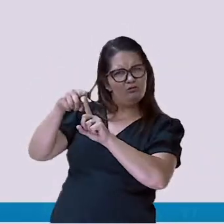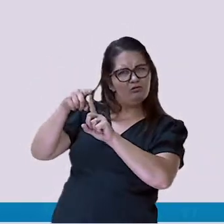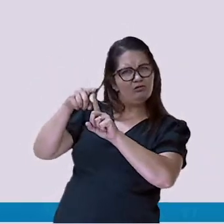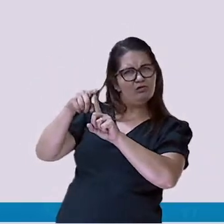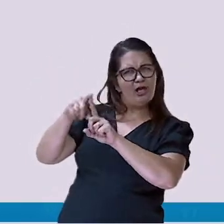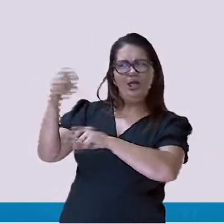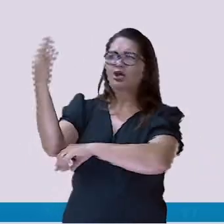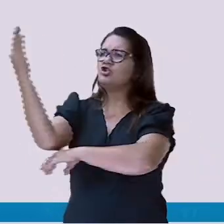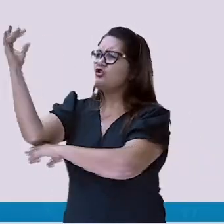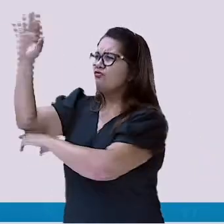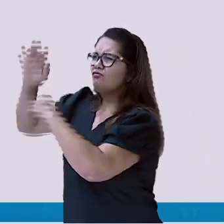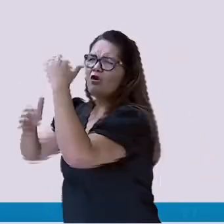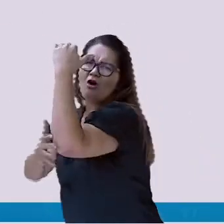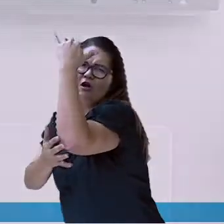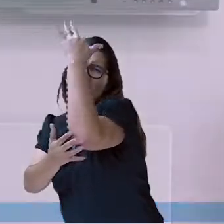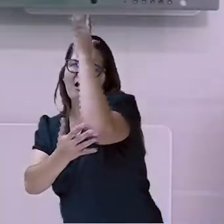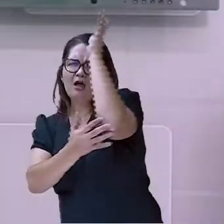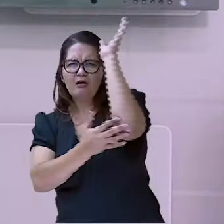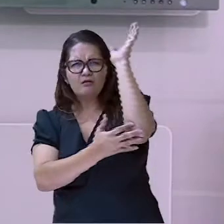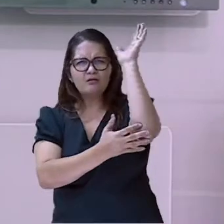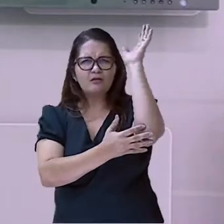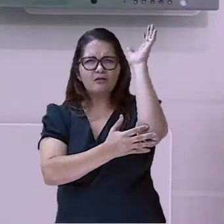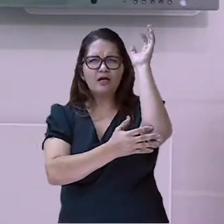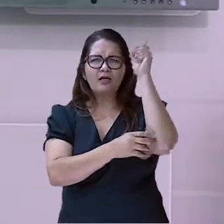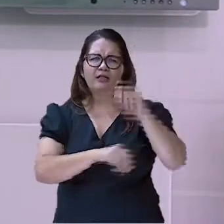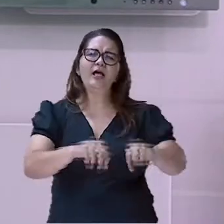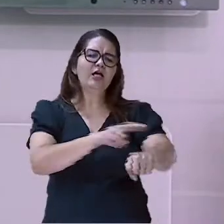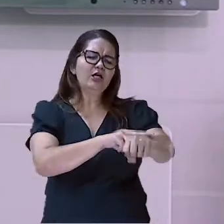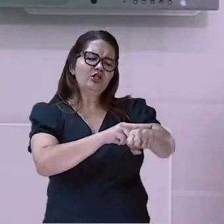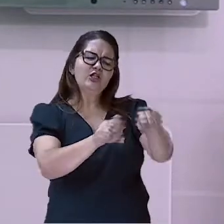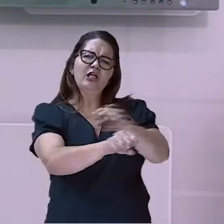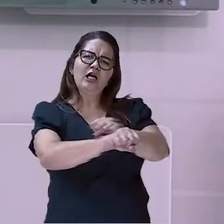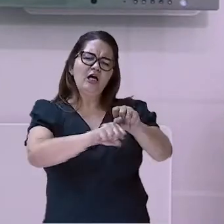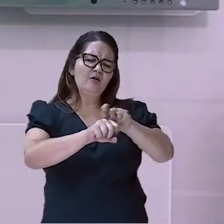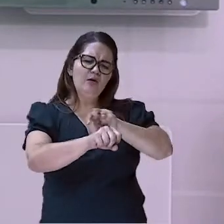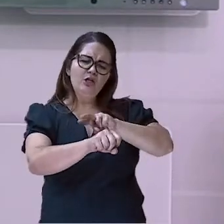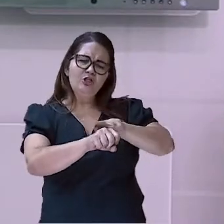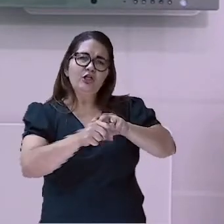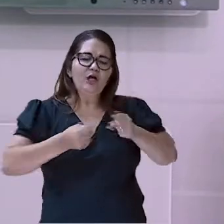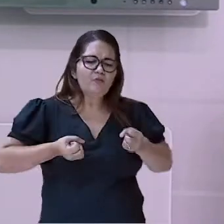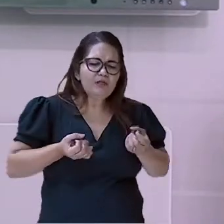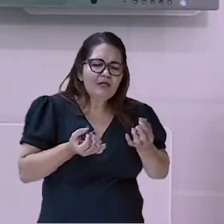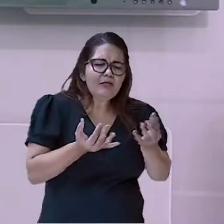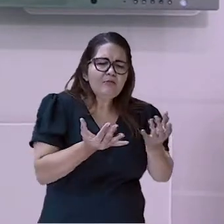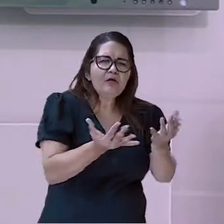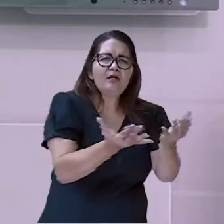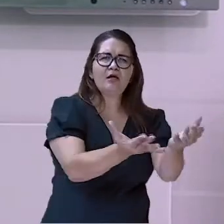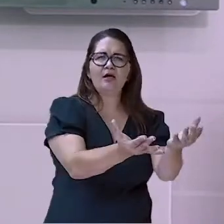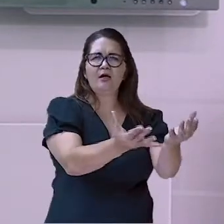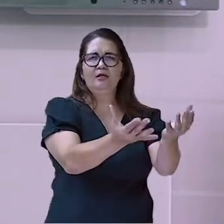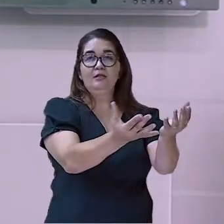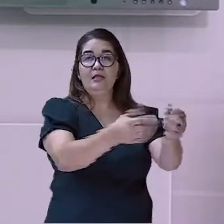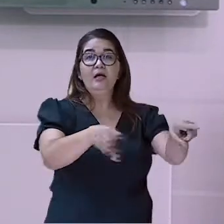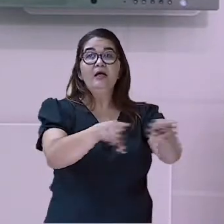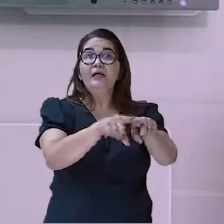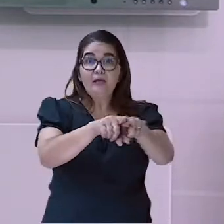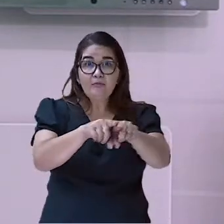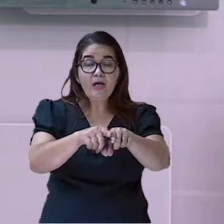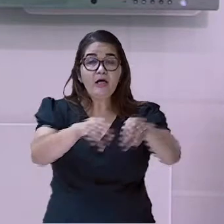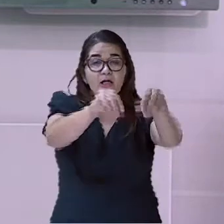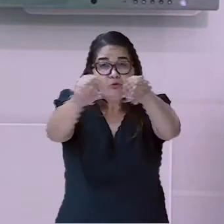tem formações de cerrado e por isso é que o Brasil é muito rico nessa diversidade de